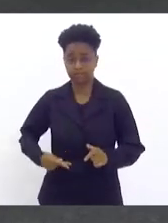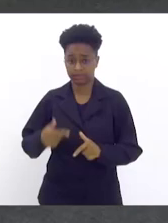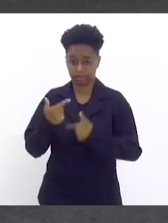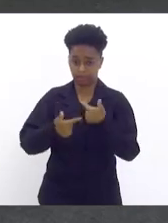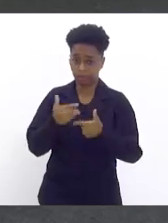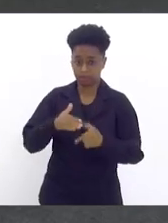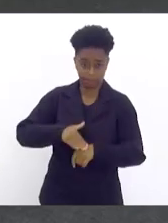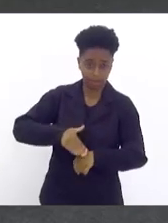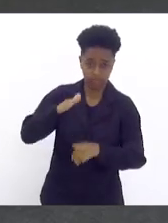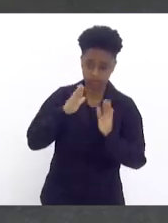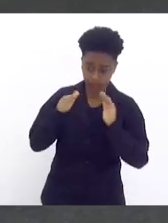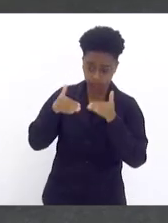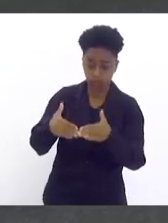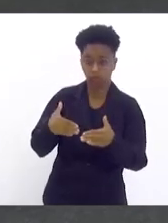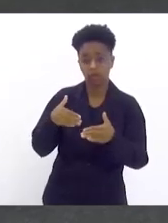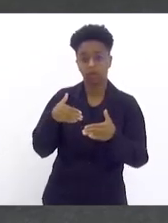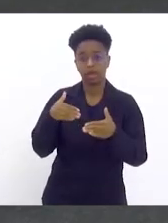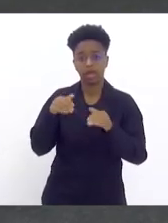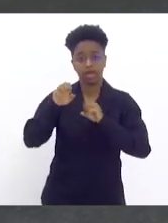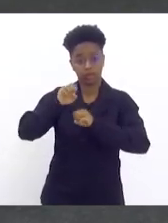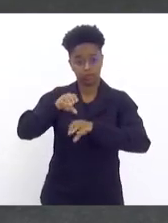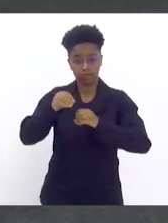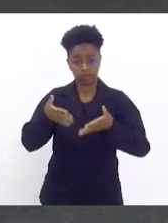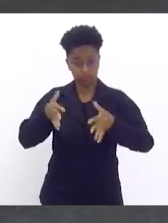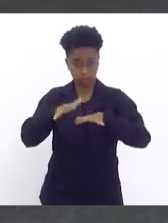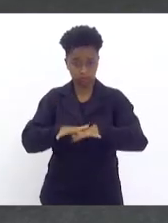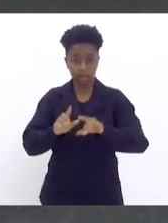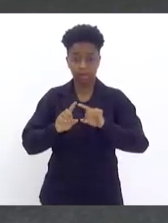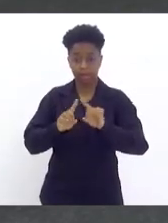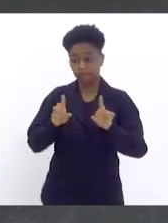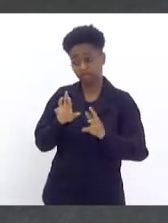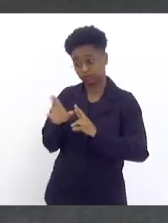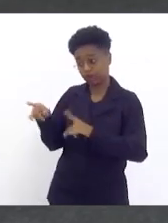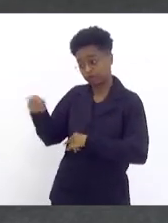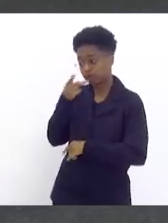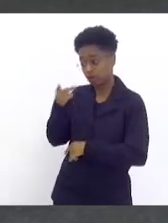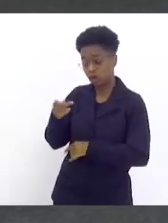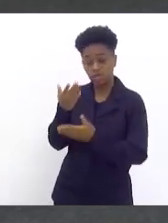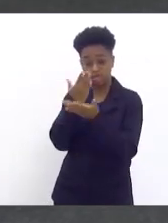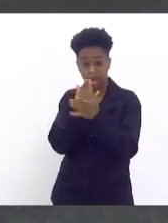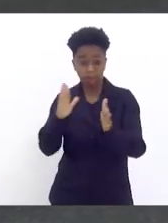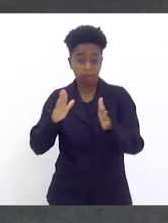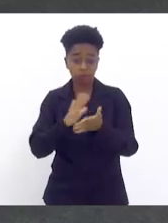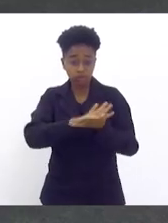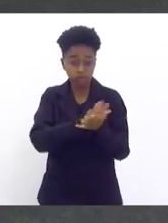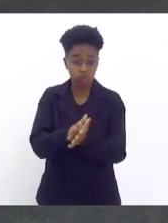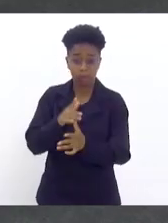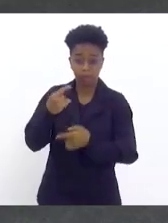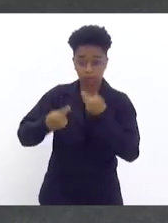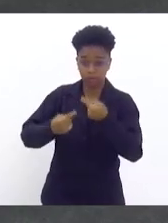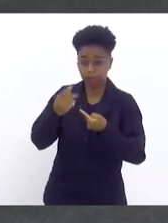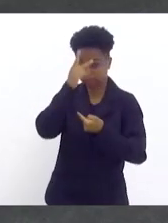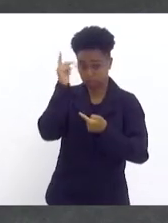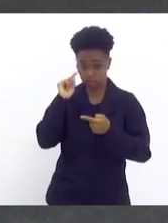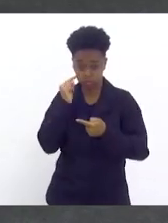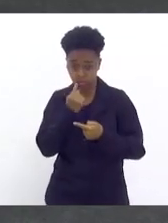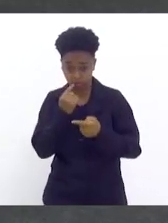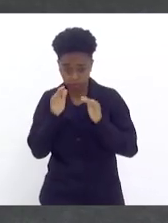diferente do deputado que veio aqui e falou que ele acabou com a política para as pessoas surdas ele não acabou com a política ele